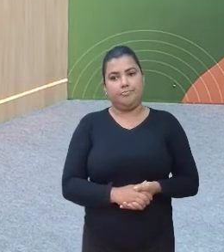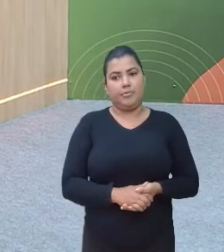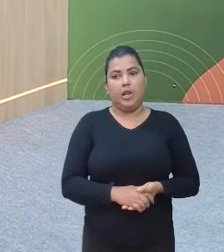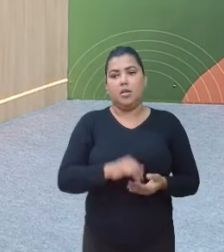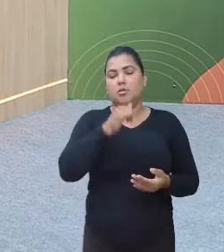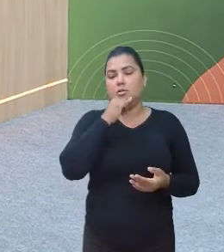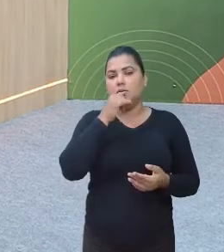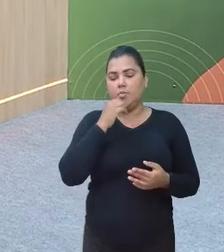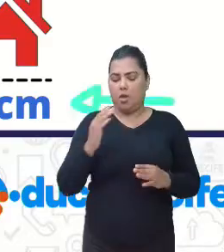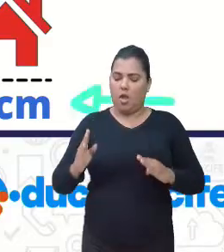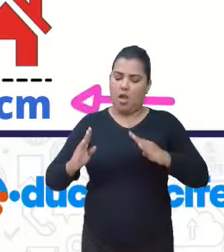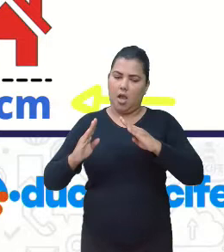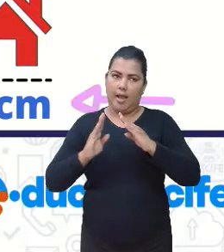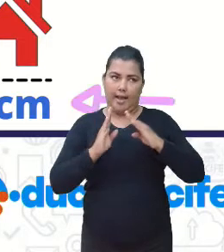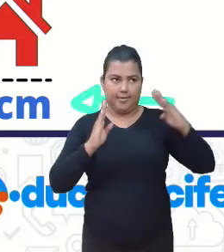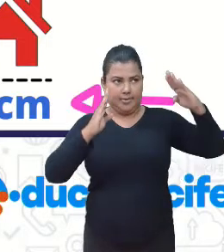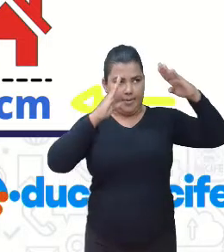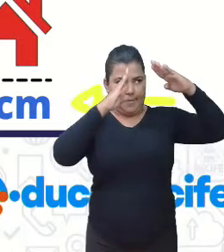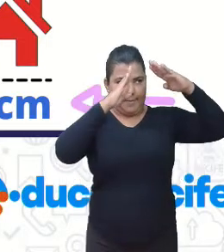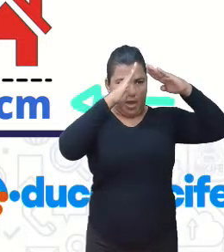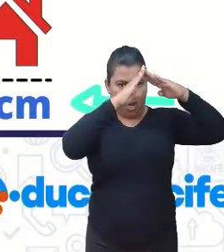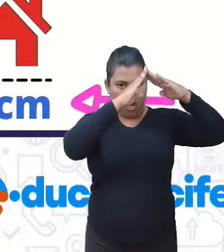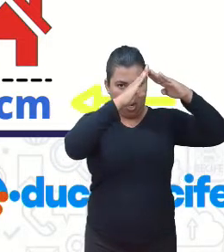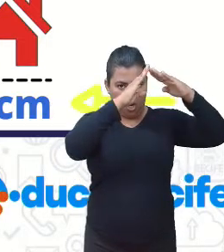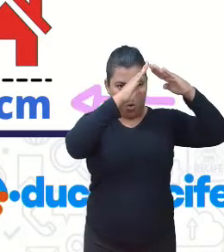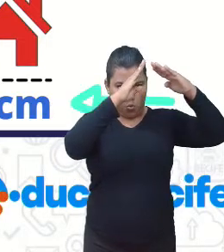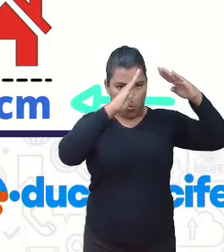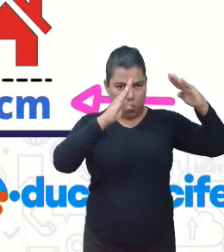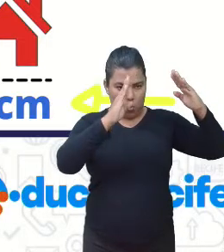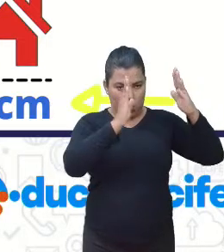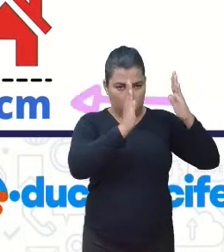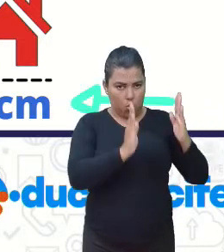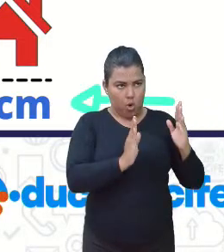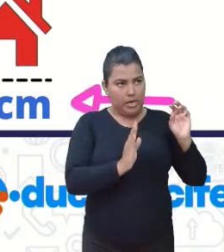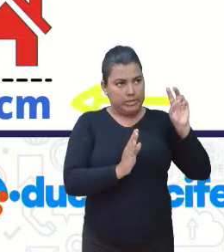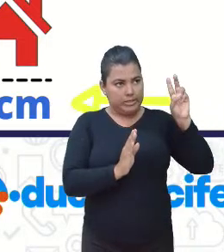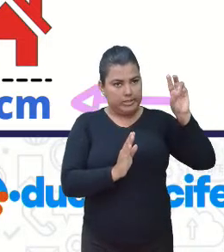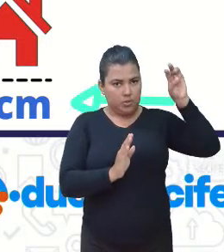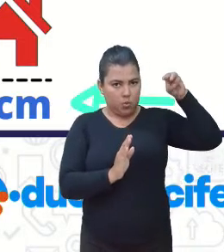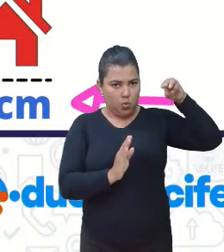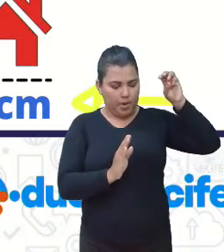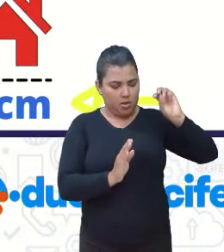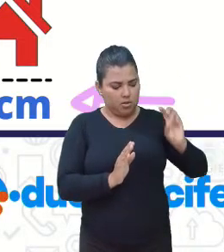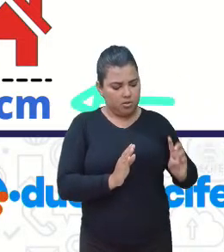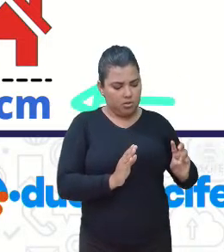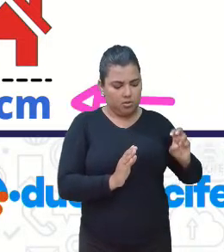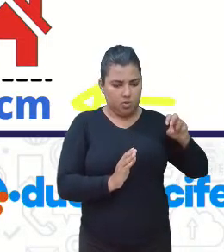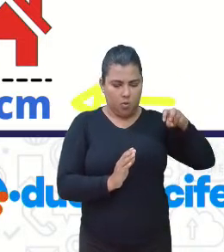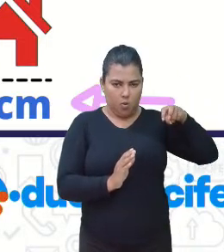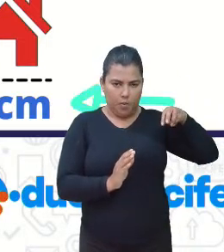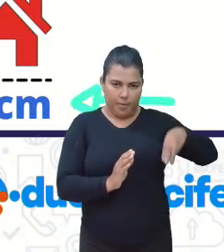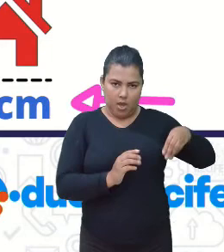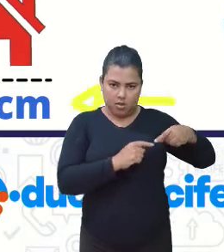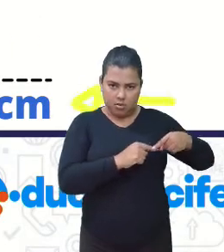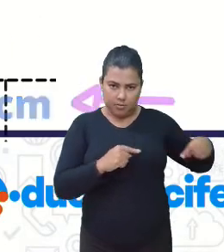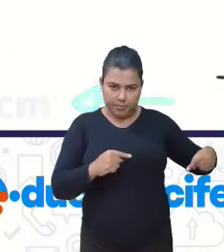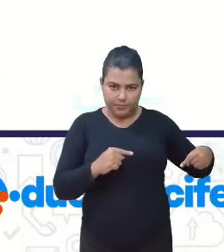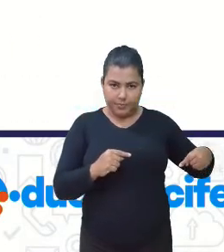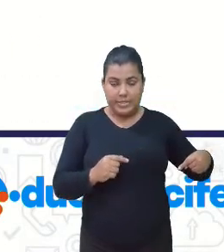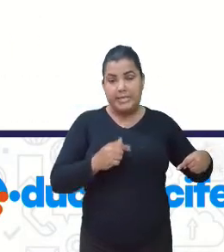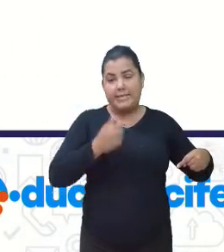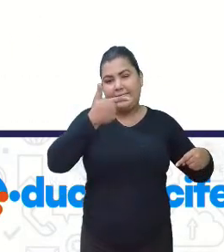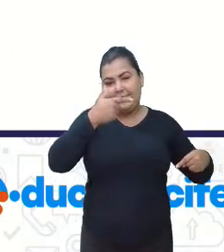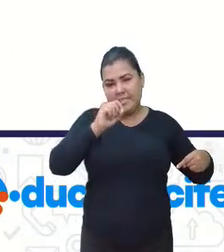vai observar que a casa em seu tamanho real, 5 metros por 5 metros, se ela é representada 20